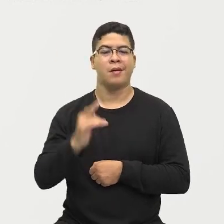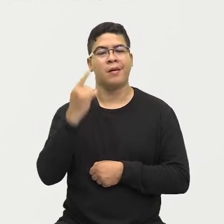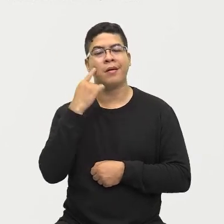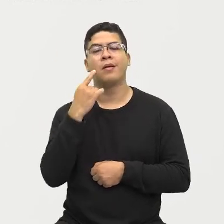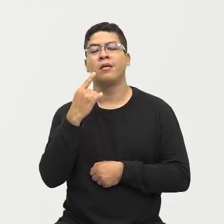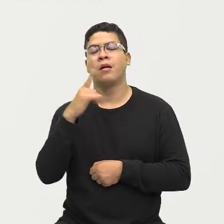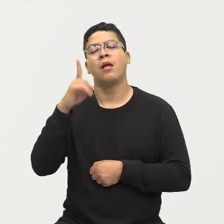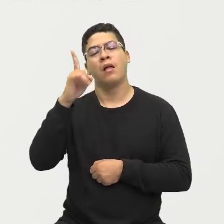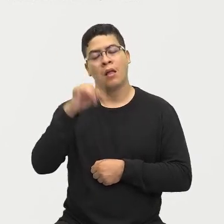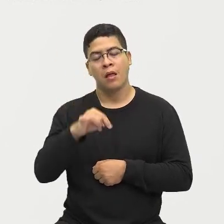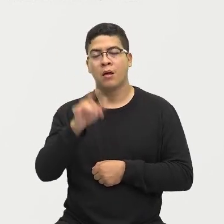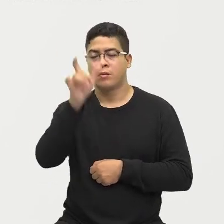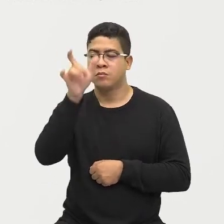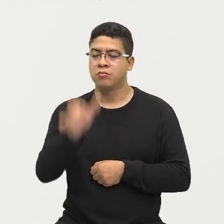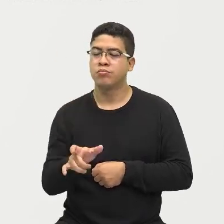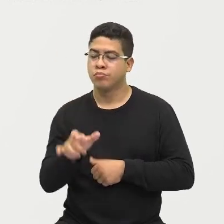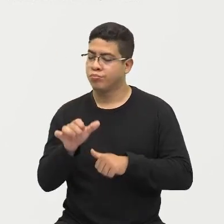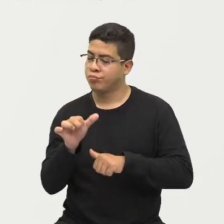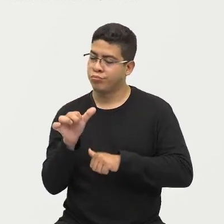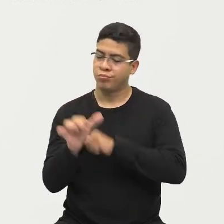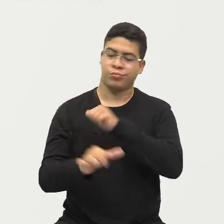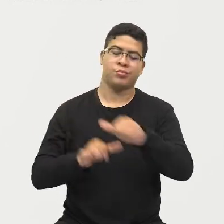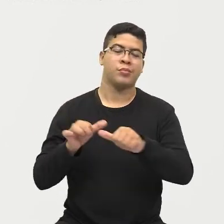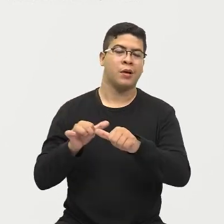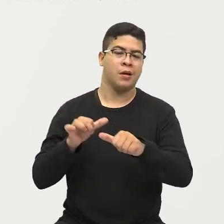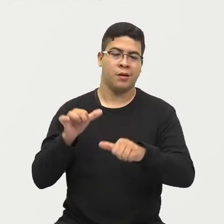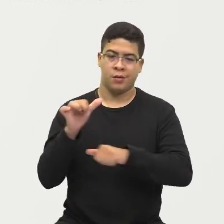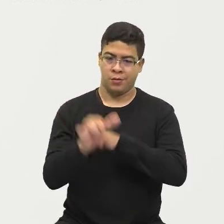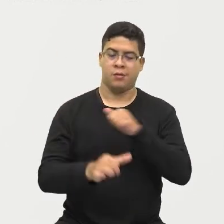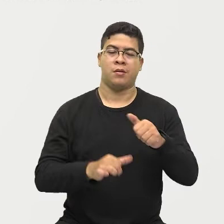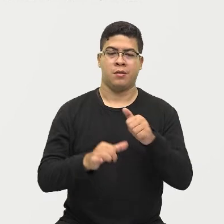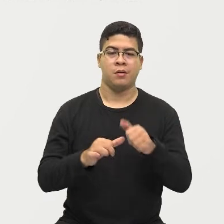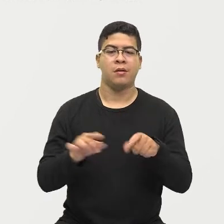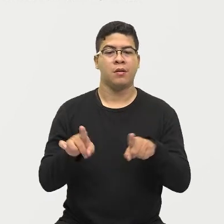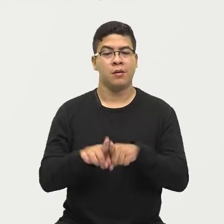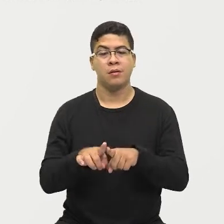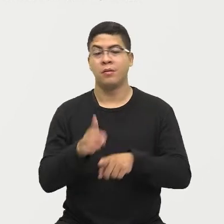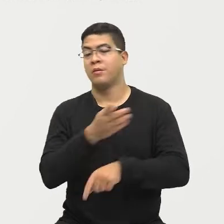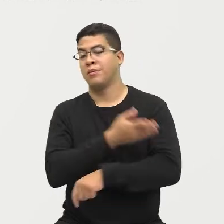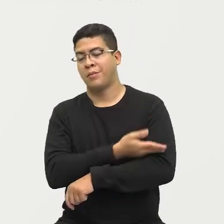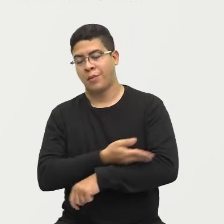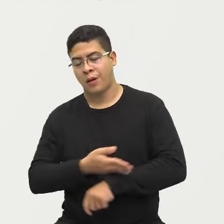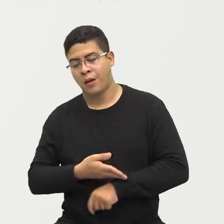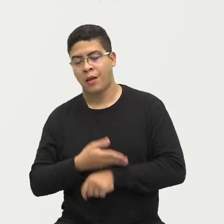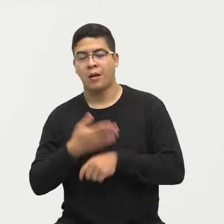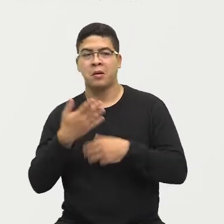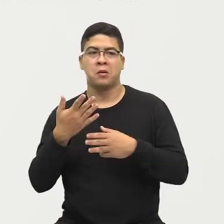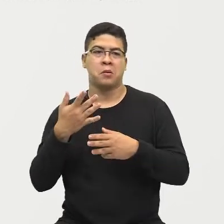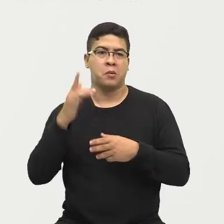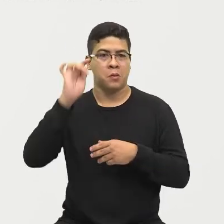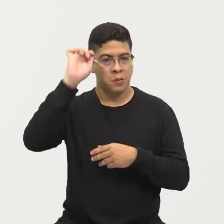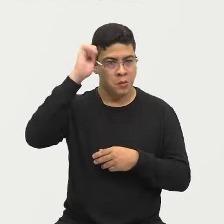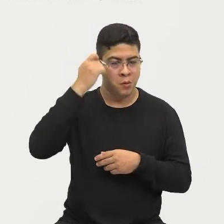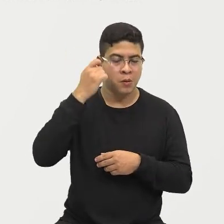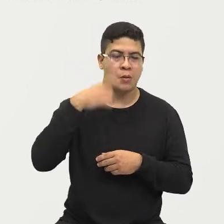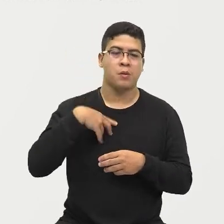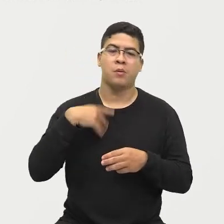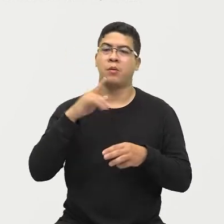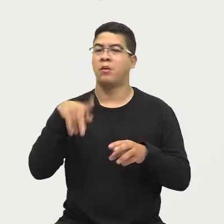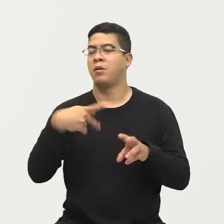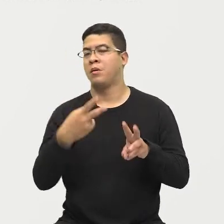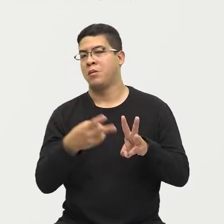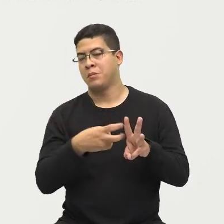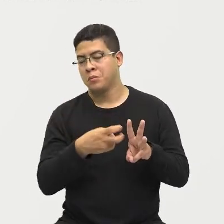que se transforma a cada instante. Falei aqui, né? Uma hora ele é branco, uma hora ele é negro, uma hora ele é